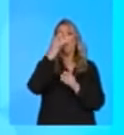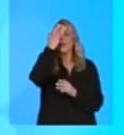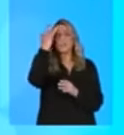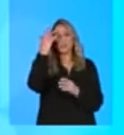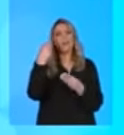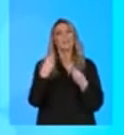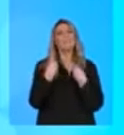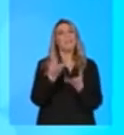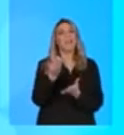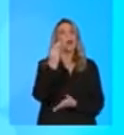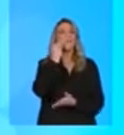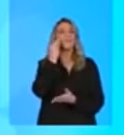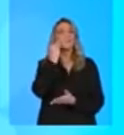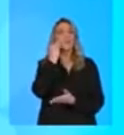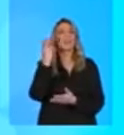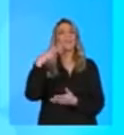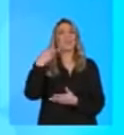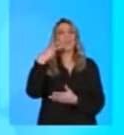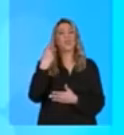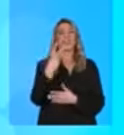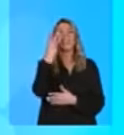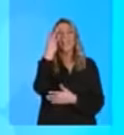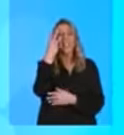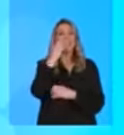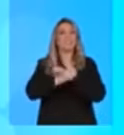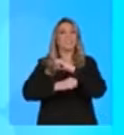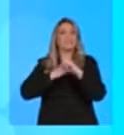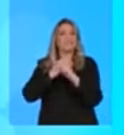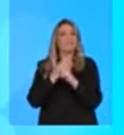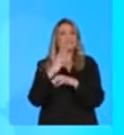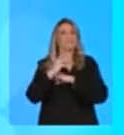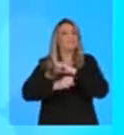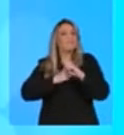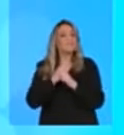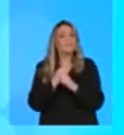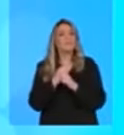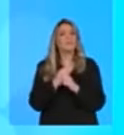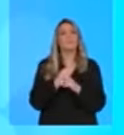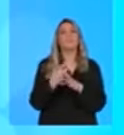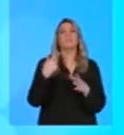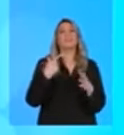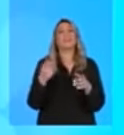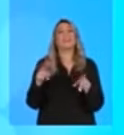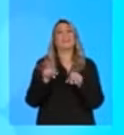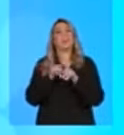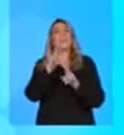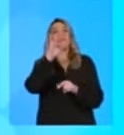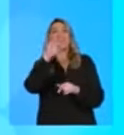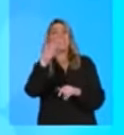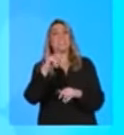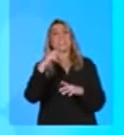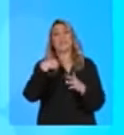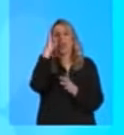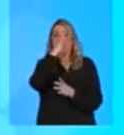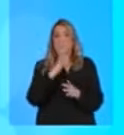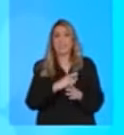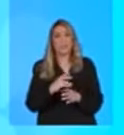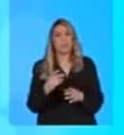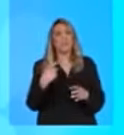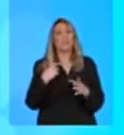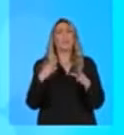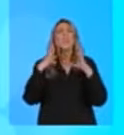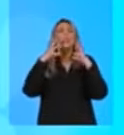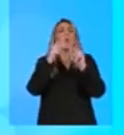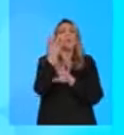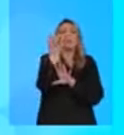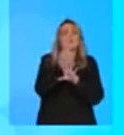oportunidade de ter sido Vereador três mandatos deputado Federal duas vezes candidato a vice-presidente do Brasil e todas as doações que